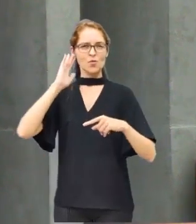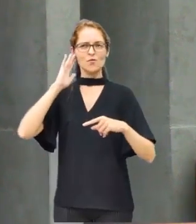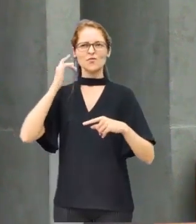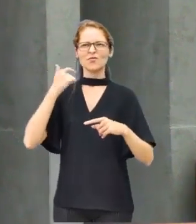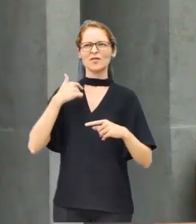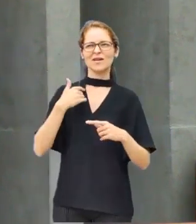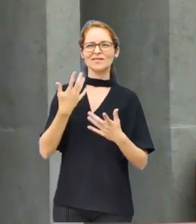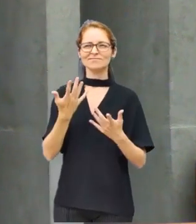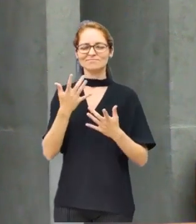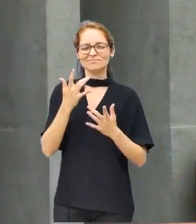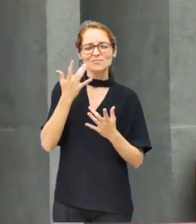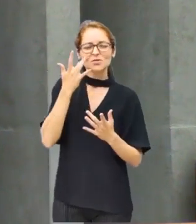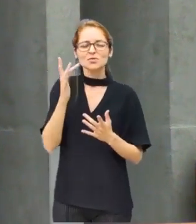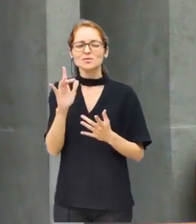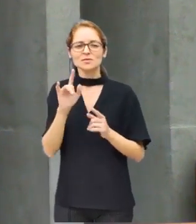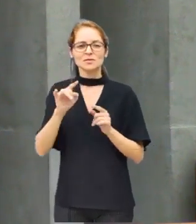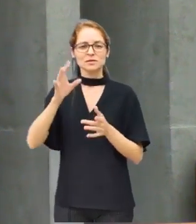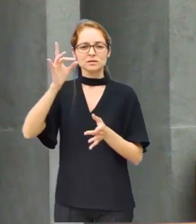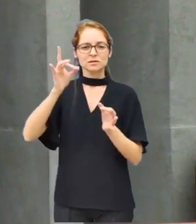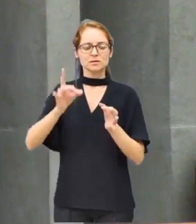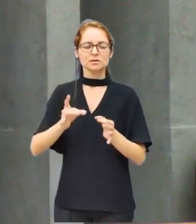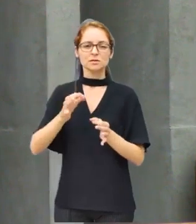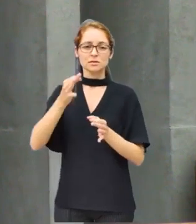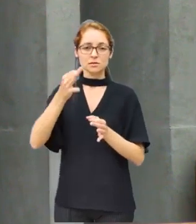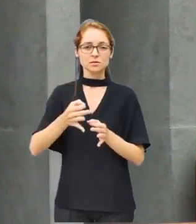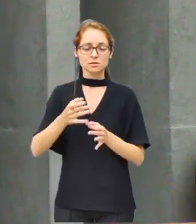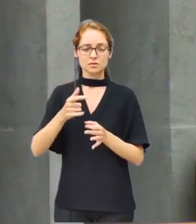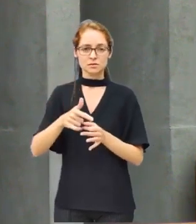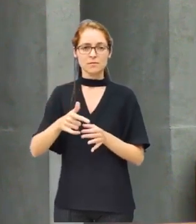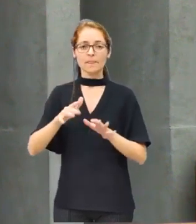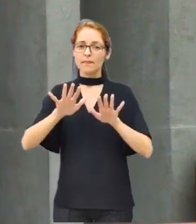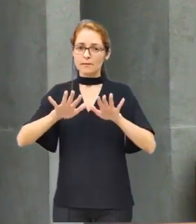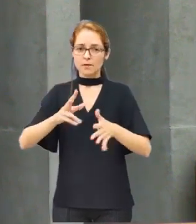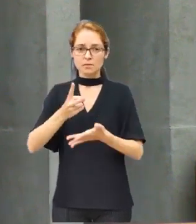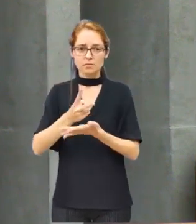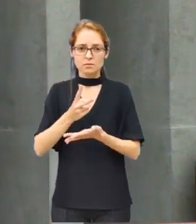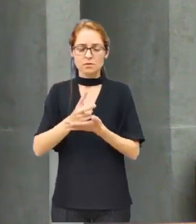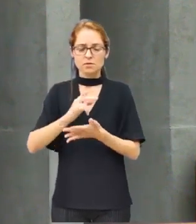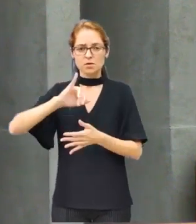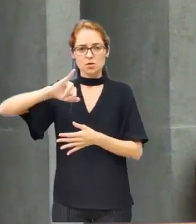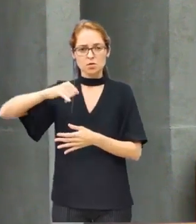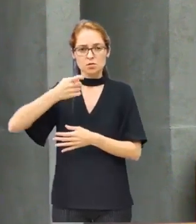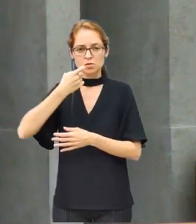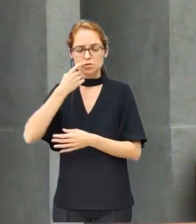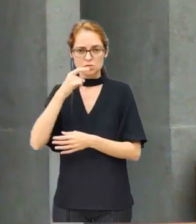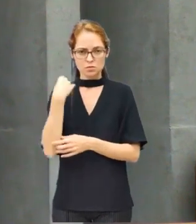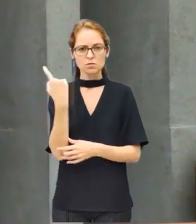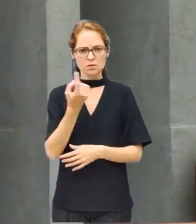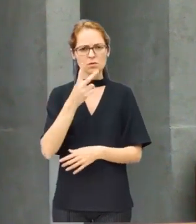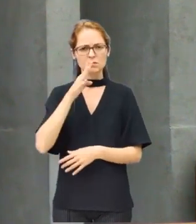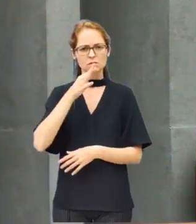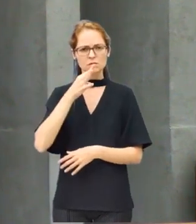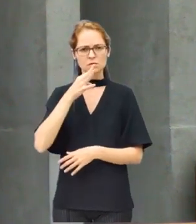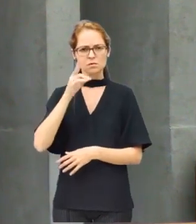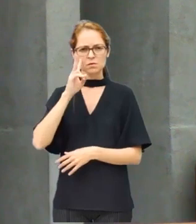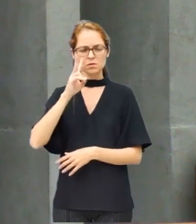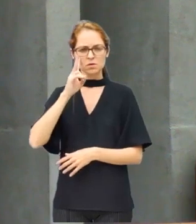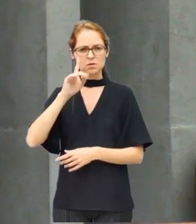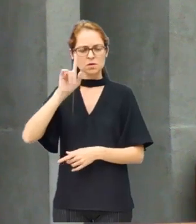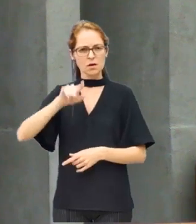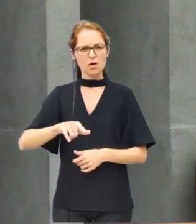nós entendemos e vemos aqui que, apesar de Jonas e toda a história que é muito conhecida entre nós, ele foi o primeiro profeta que